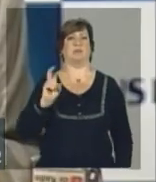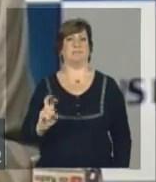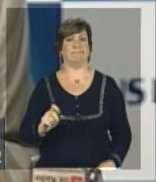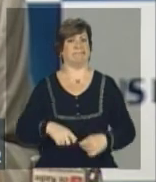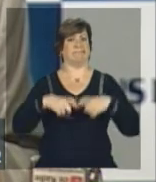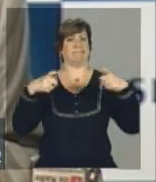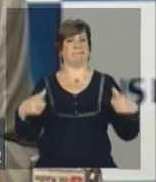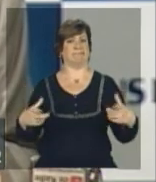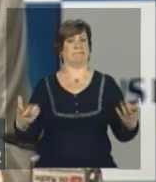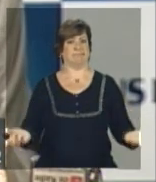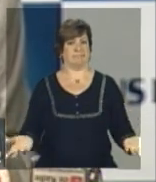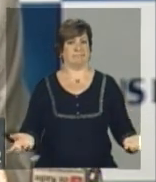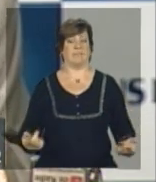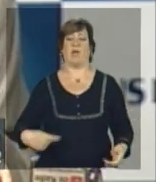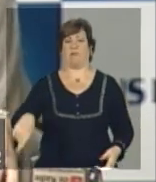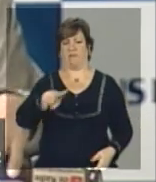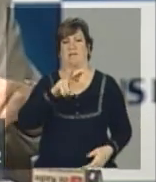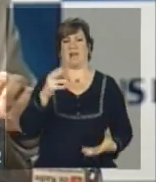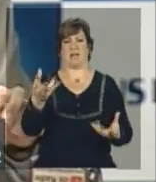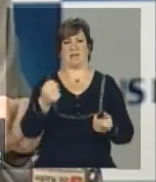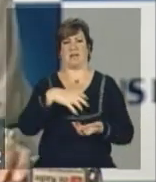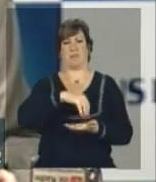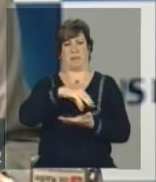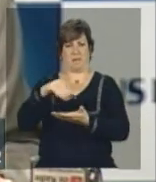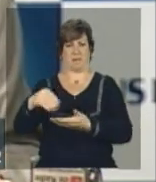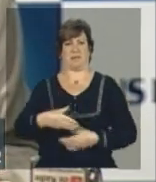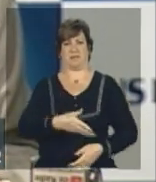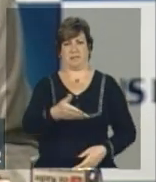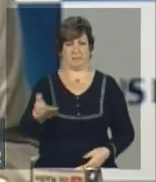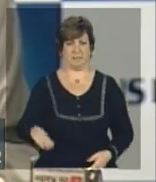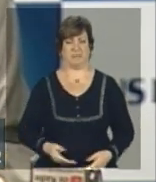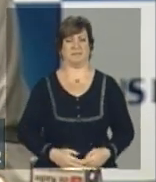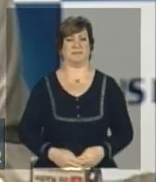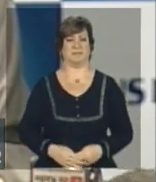3.495. Vocês vão receber uma cópia disso, não, podem ficar tranquilos.